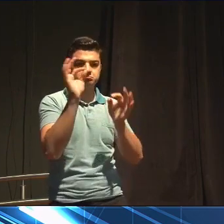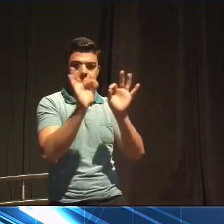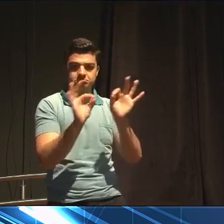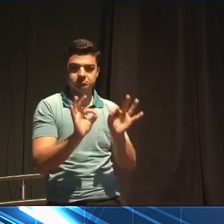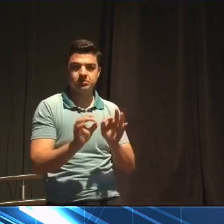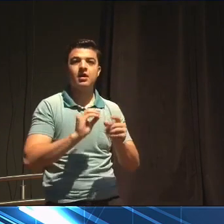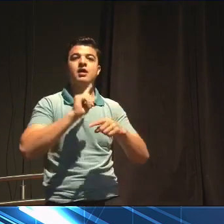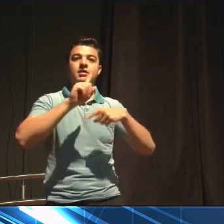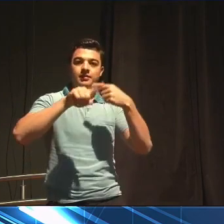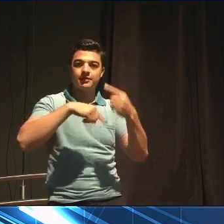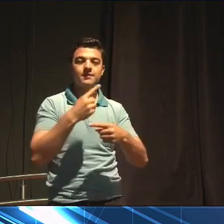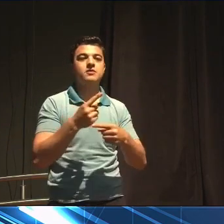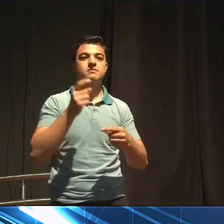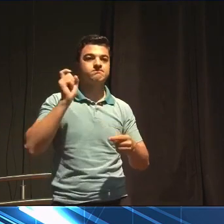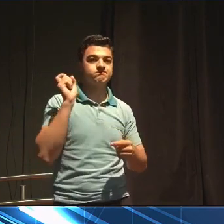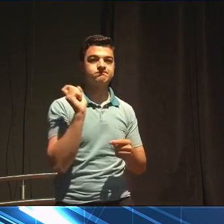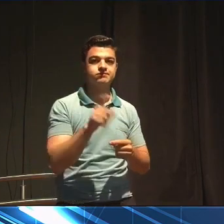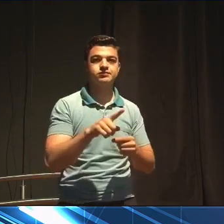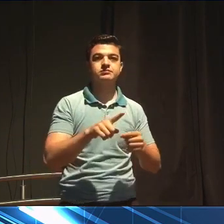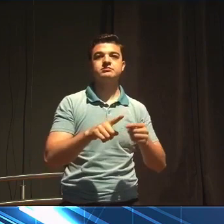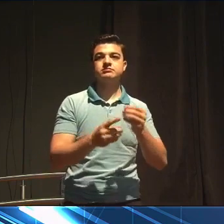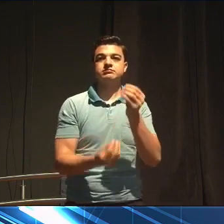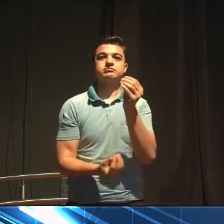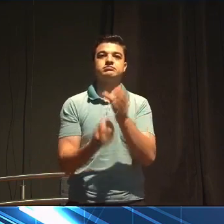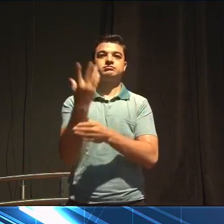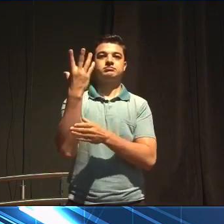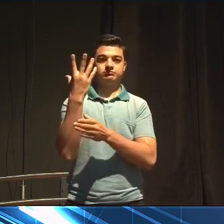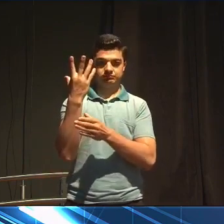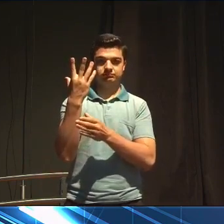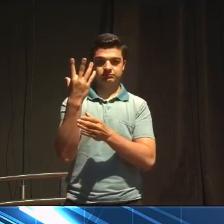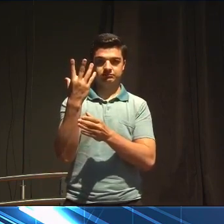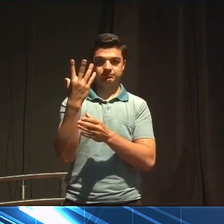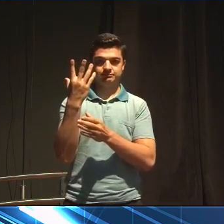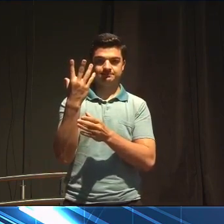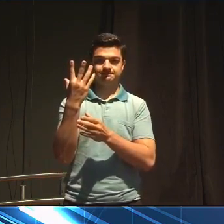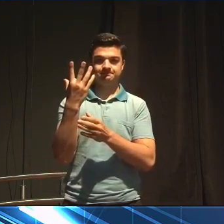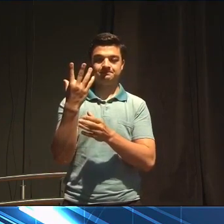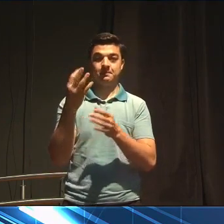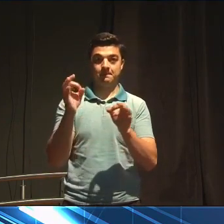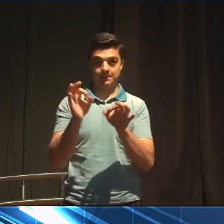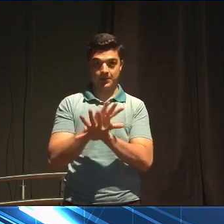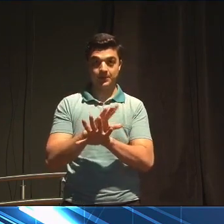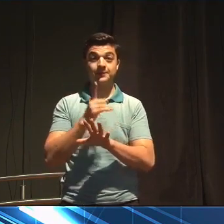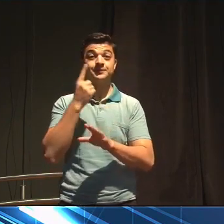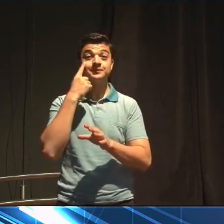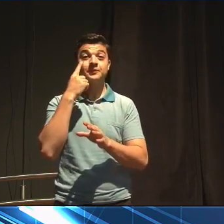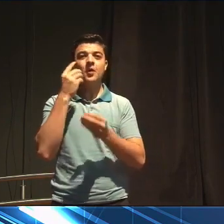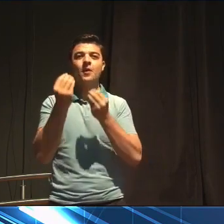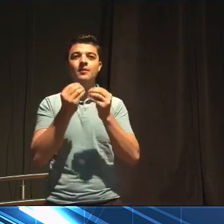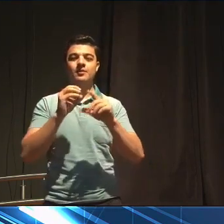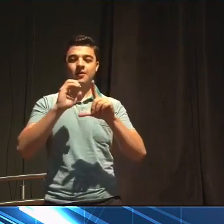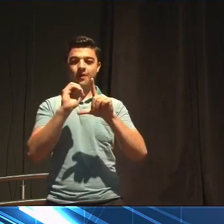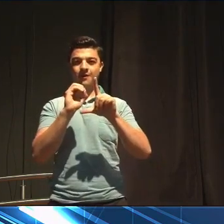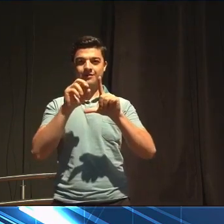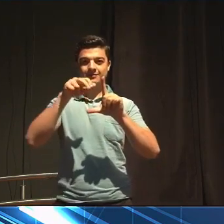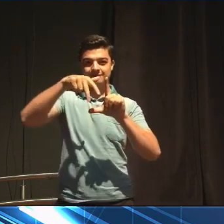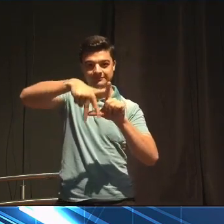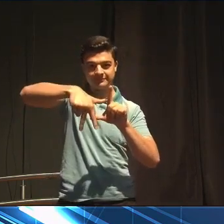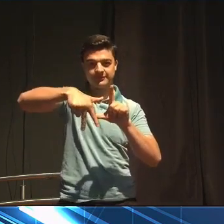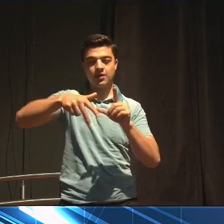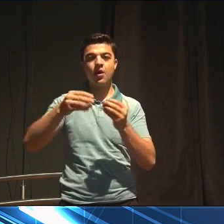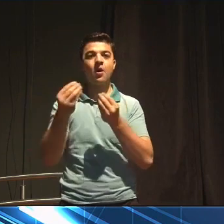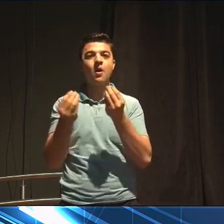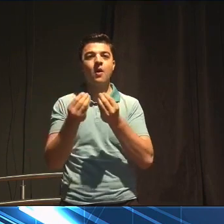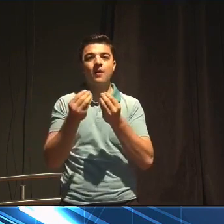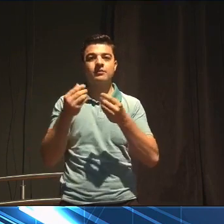os binários que vão ser usados no final do dia. E aqui um exemplo prático de como é trabalhar com o Omniverse, e eu acho que